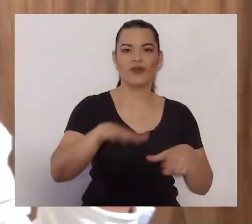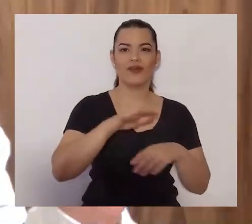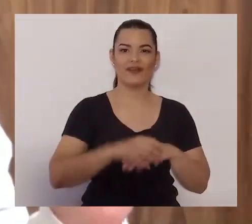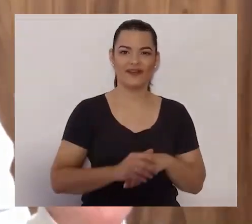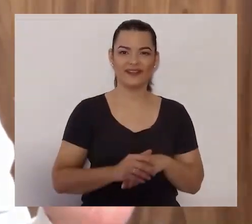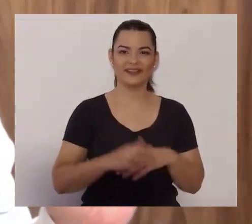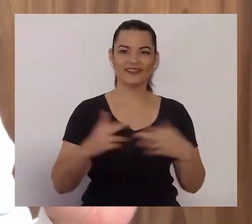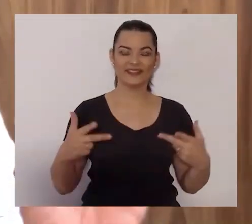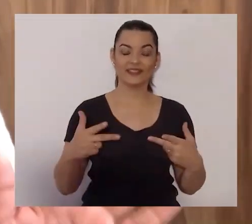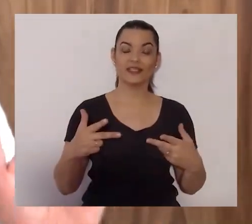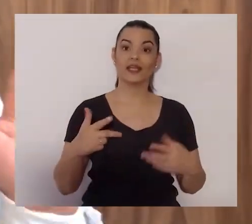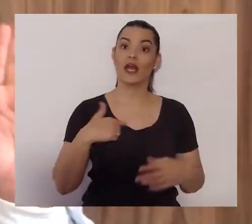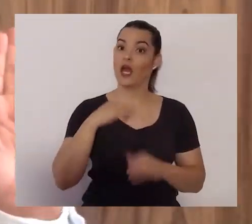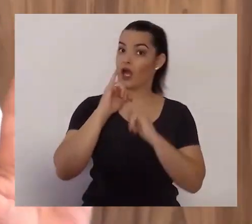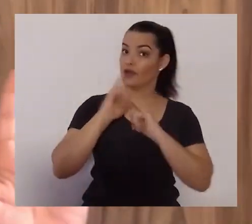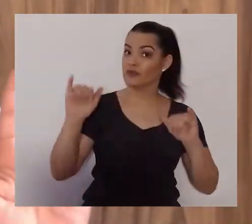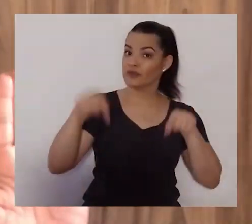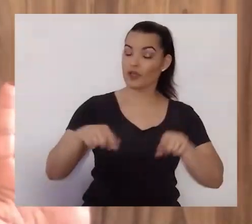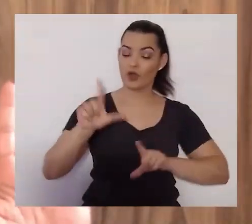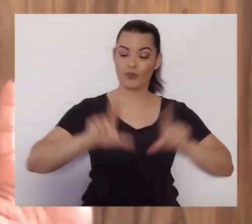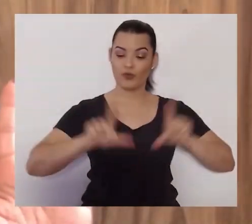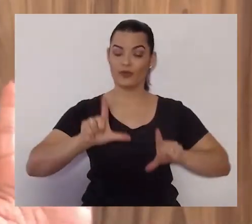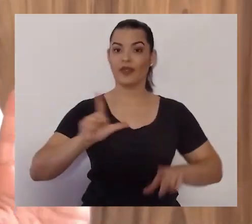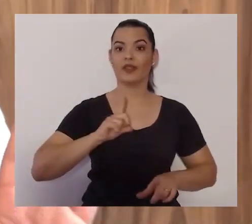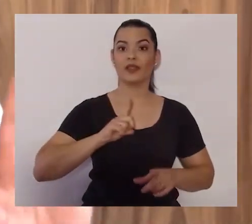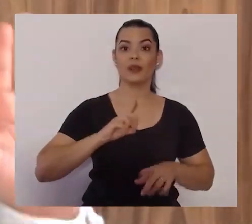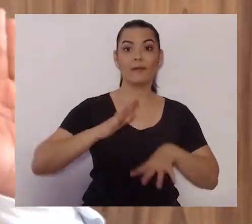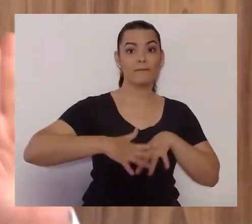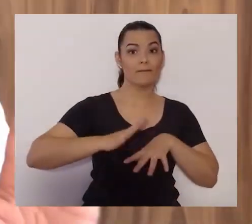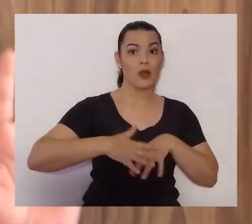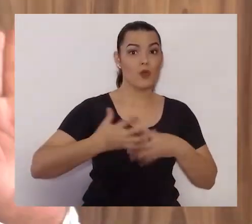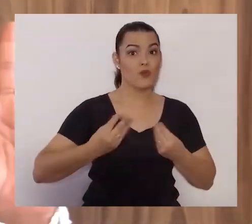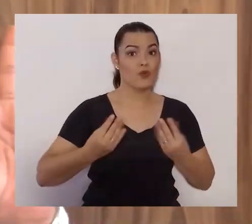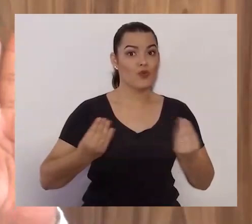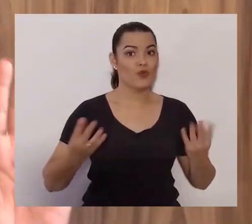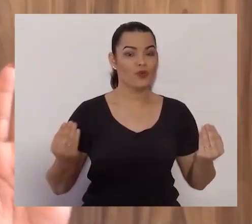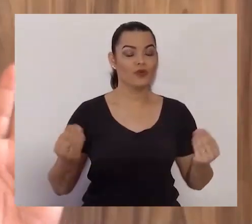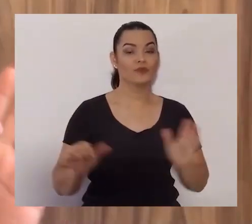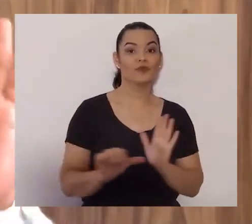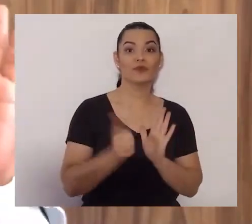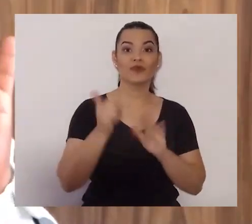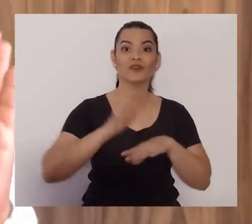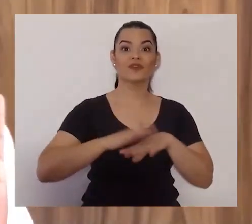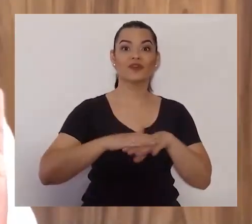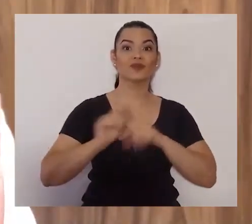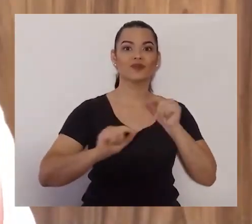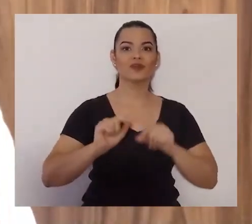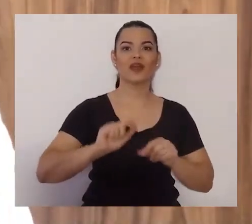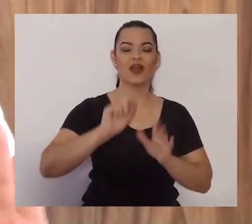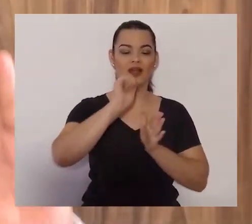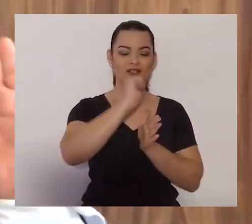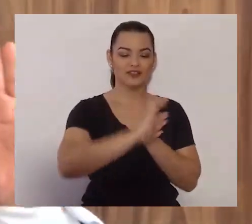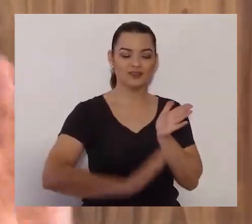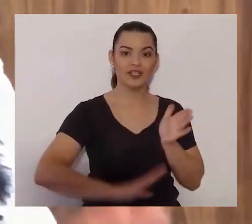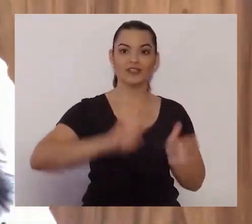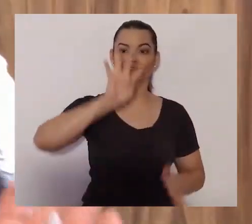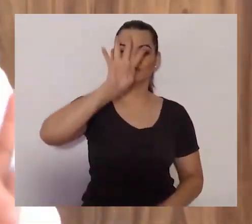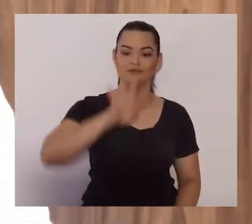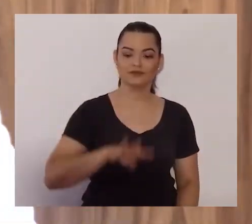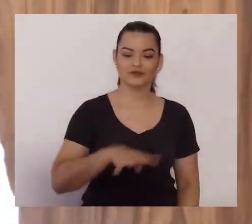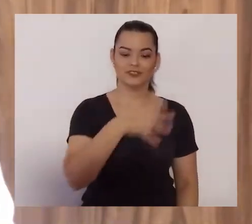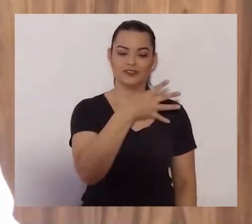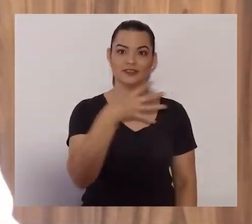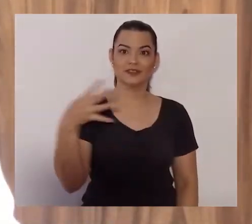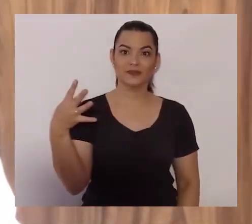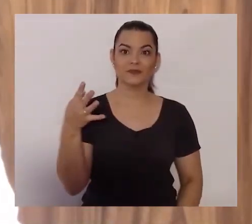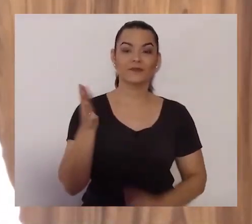cheio de matemática. Primeiramente, nós vamos fazer uma malha quadriculada com a representação de uma parte do